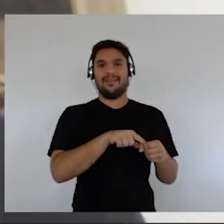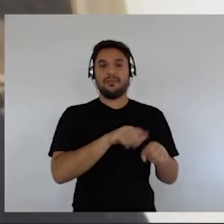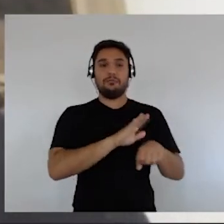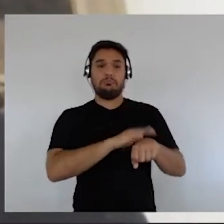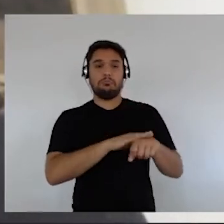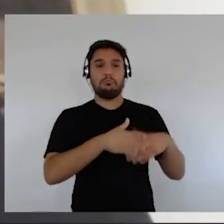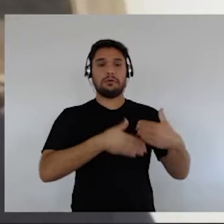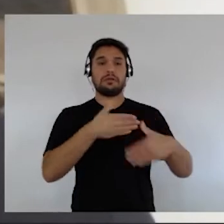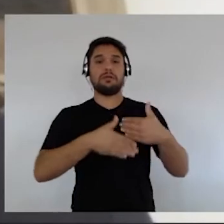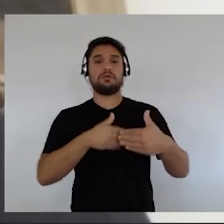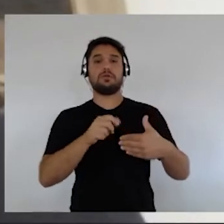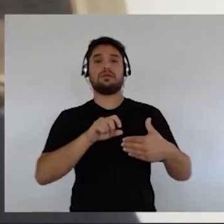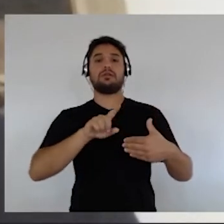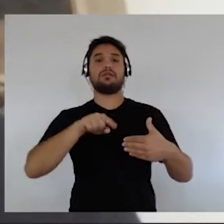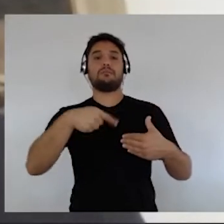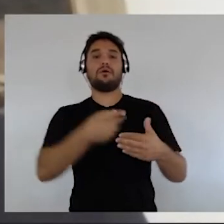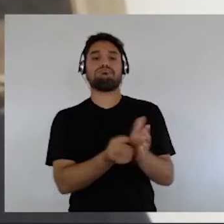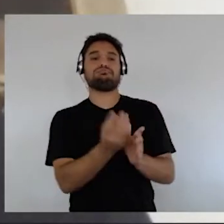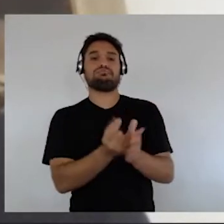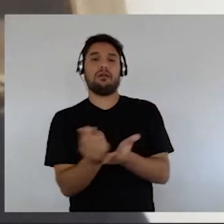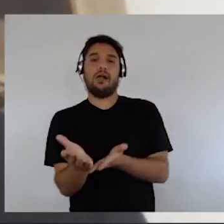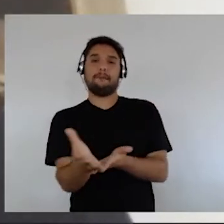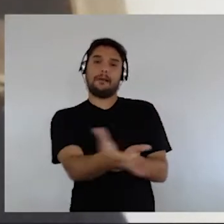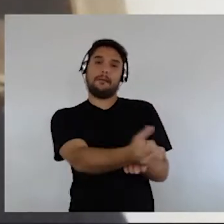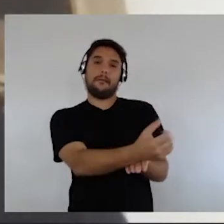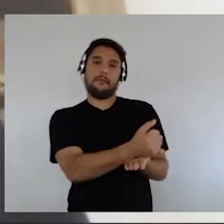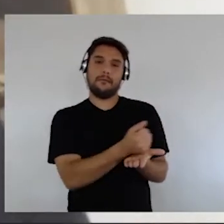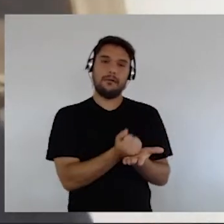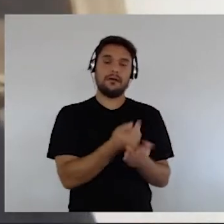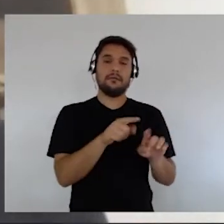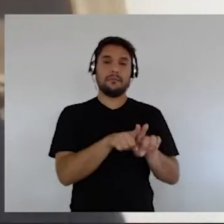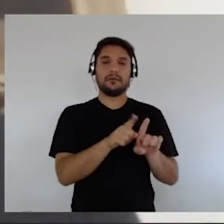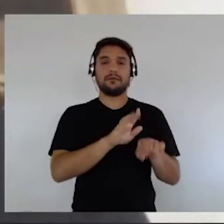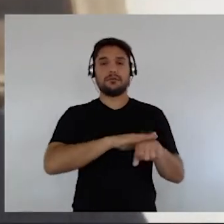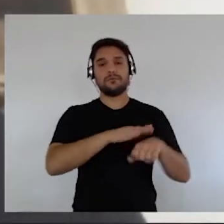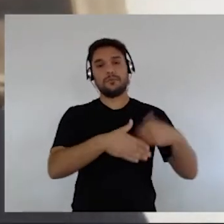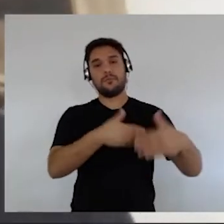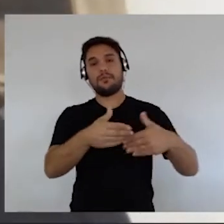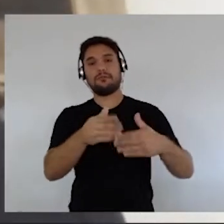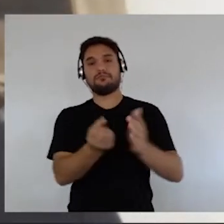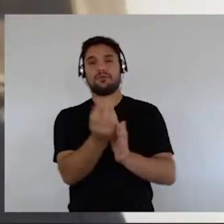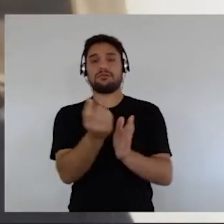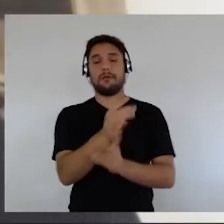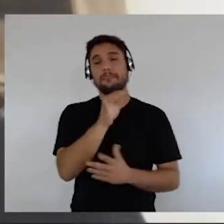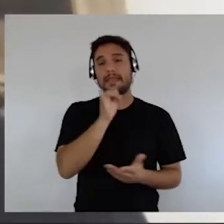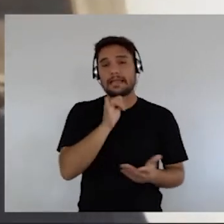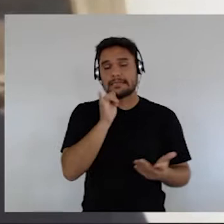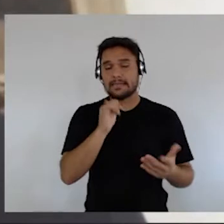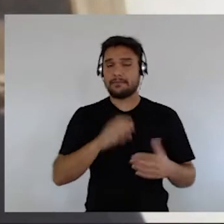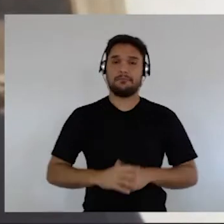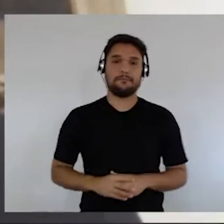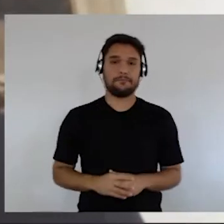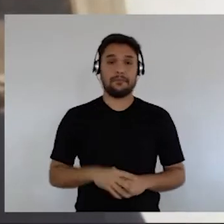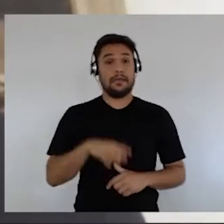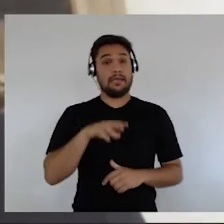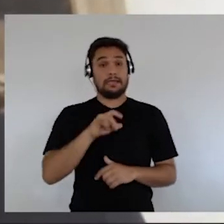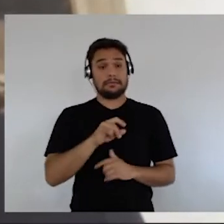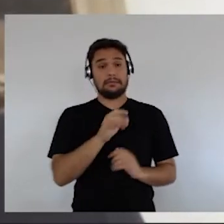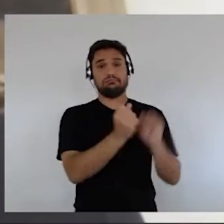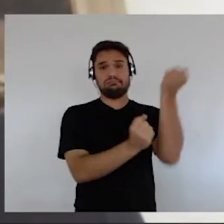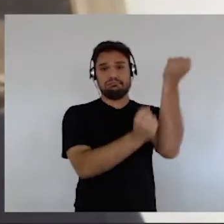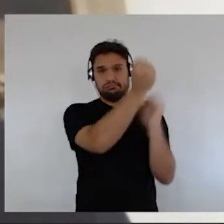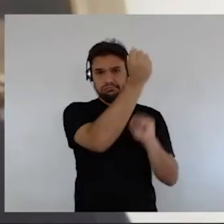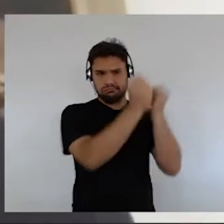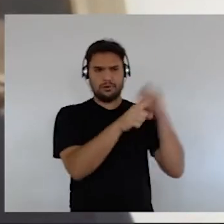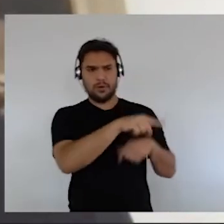fase pós-beneficiamento ou em um estado mais avançado de cadeia produtiva. Exemplificando, uma cadeia produtiva